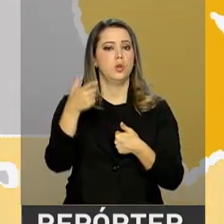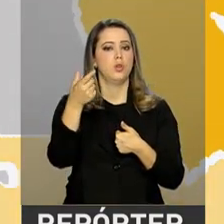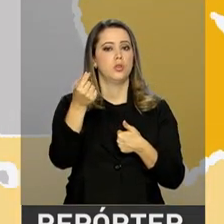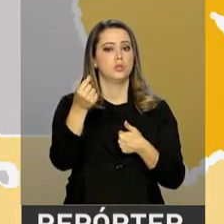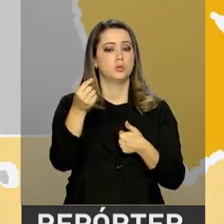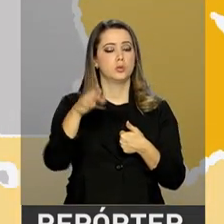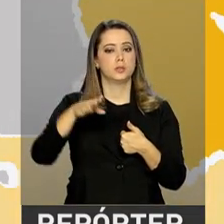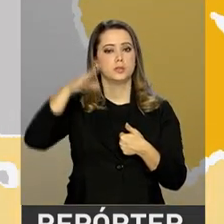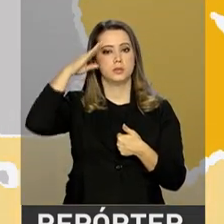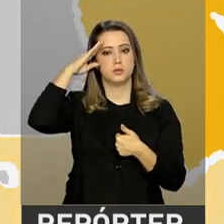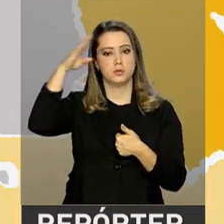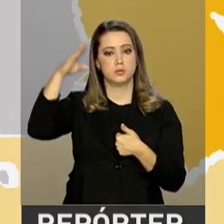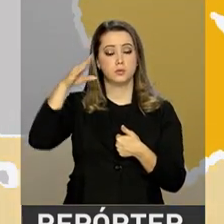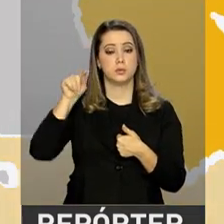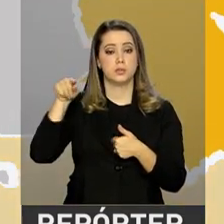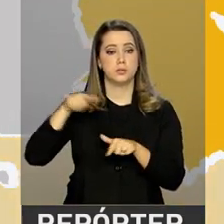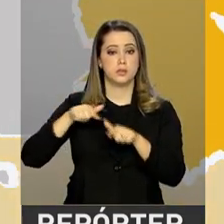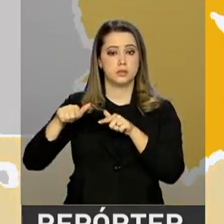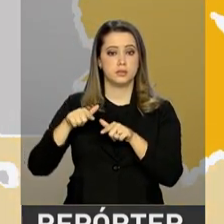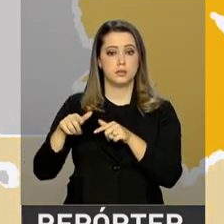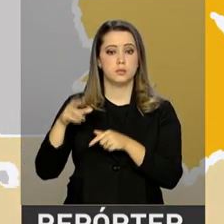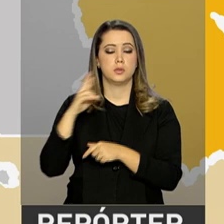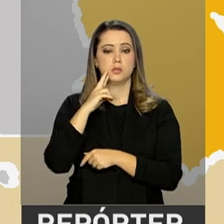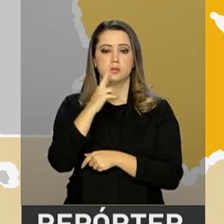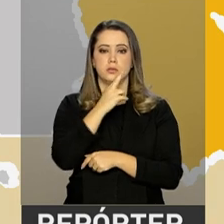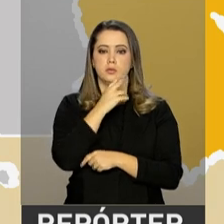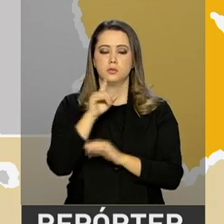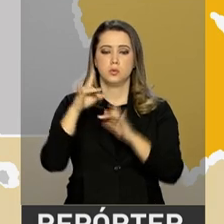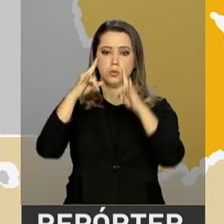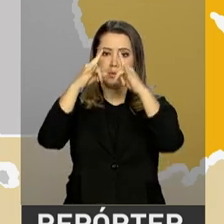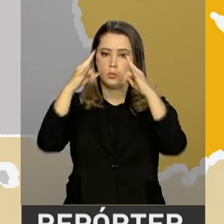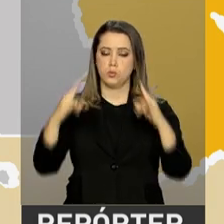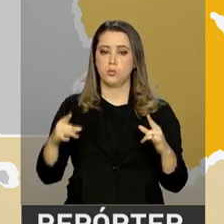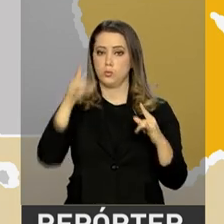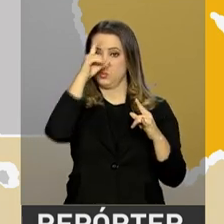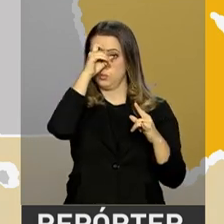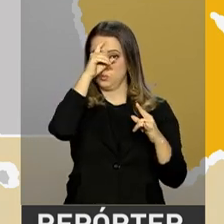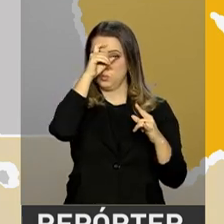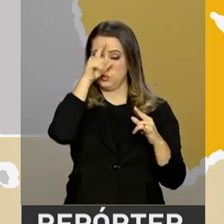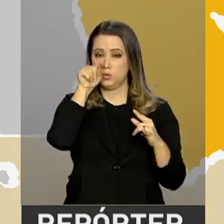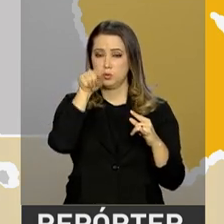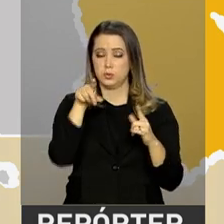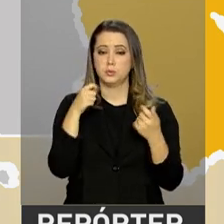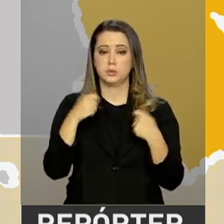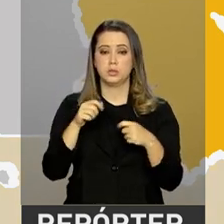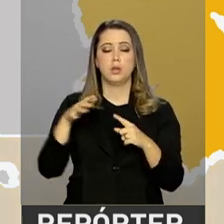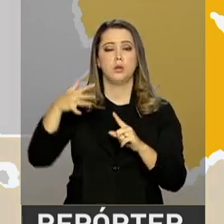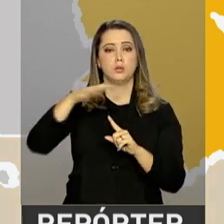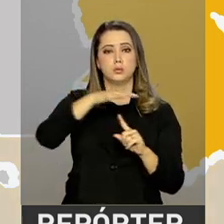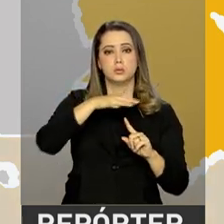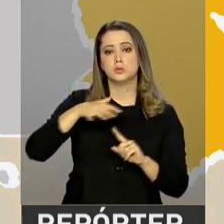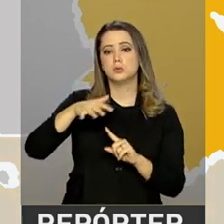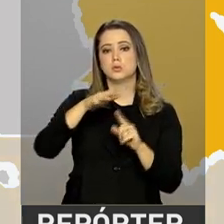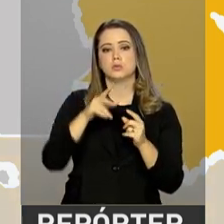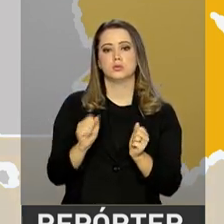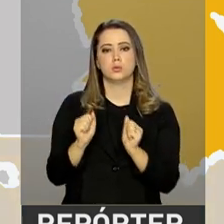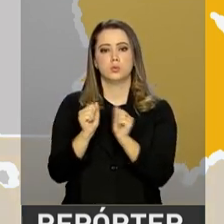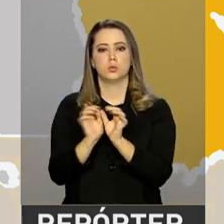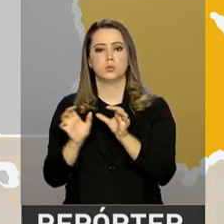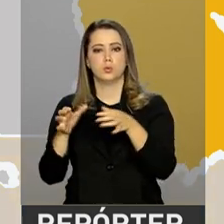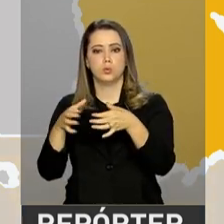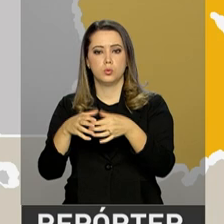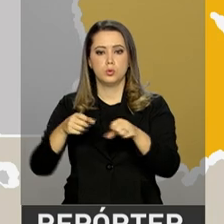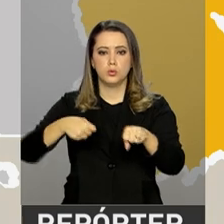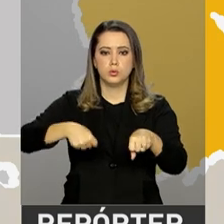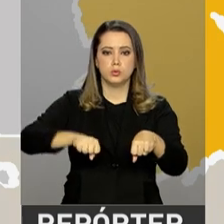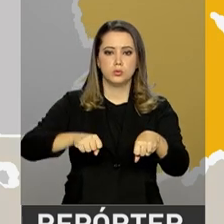200 militares em Roraima, deslocamento de um hospital de campanha para o estado, além de um helicóptero, formação de equipes